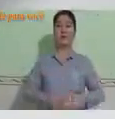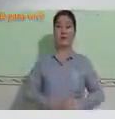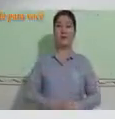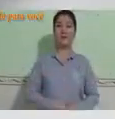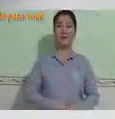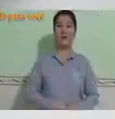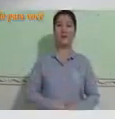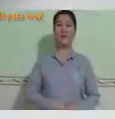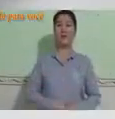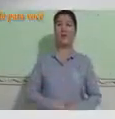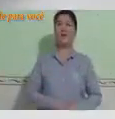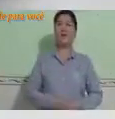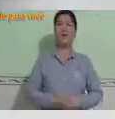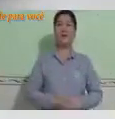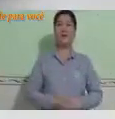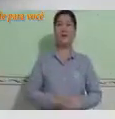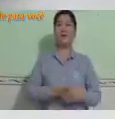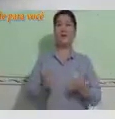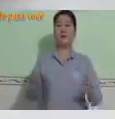Depois, vírgula,